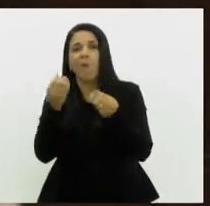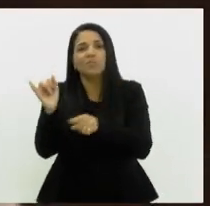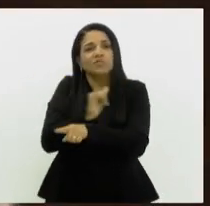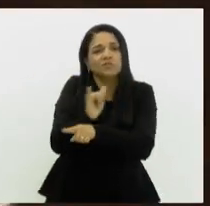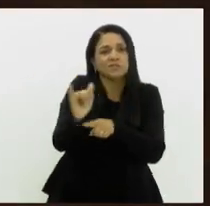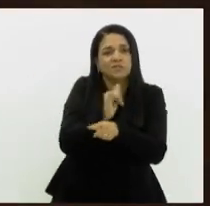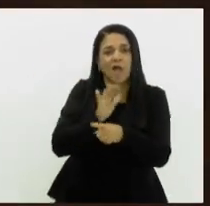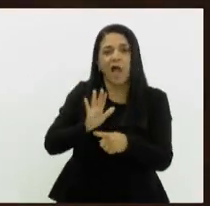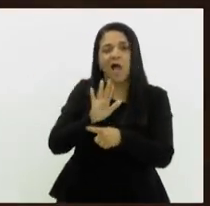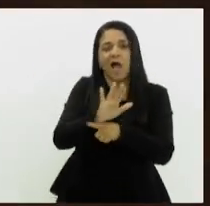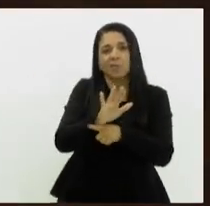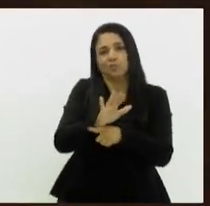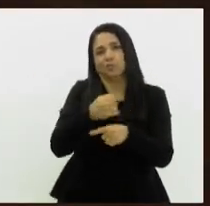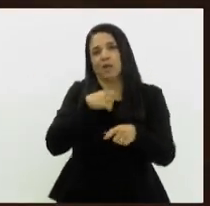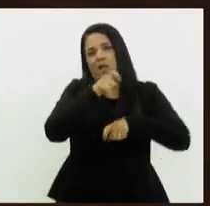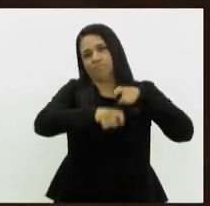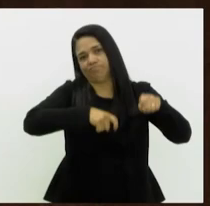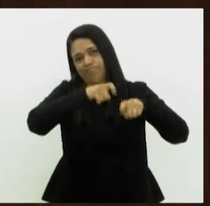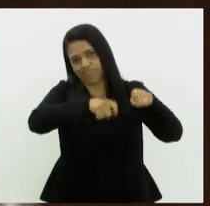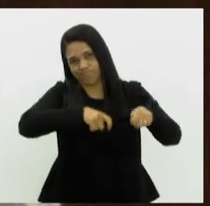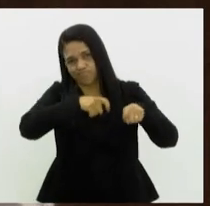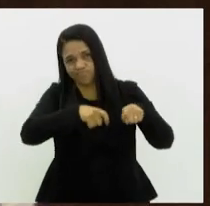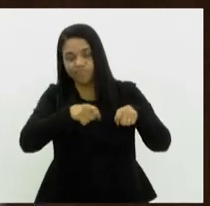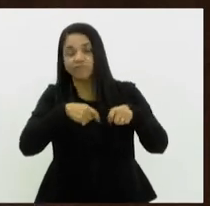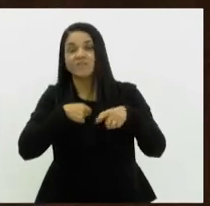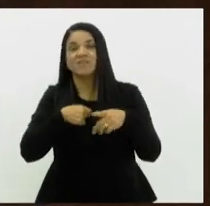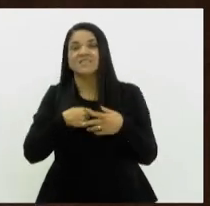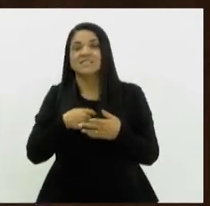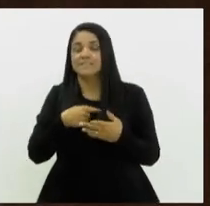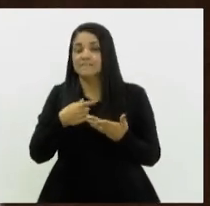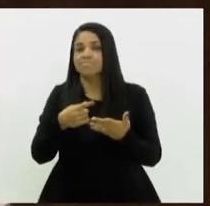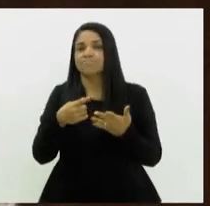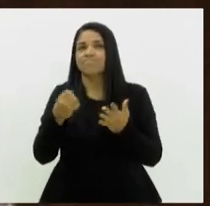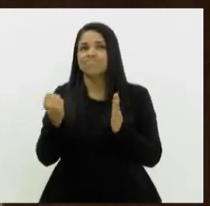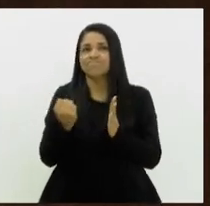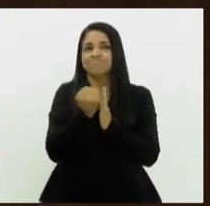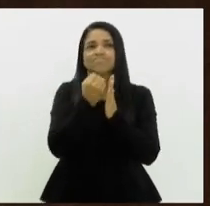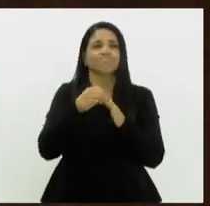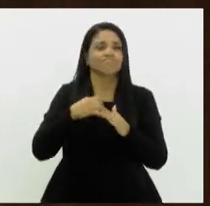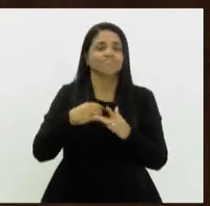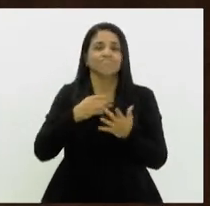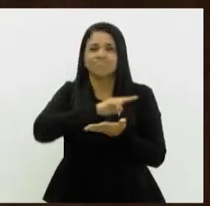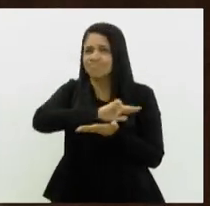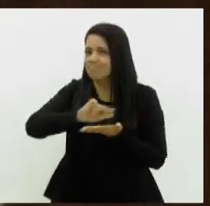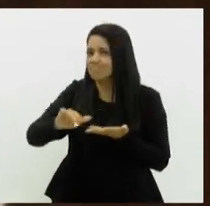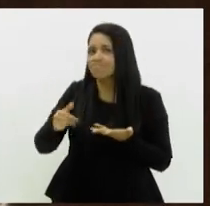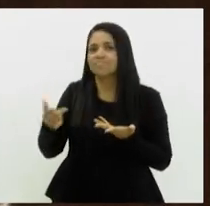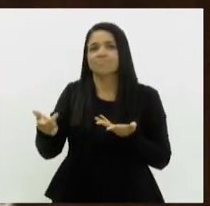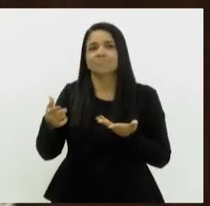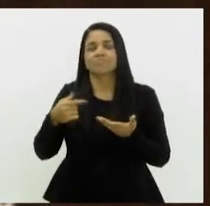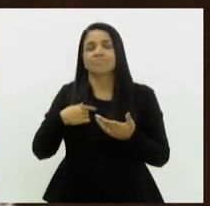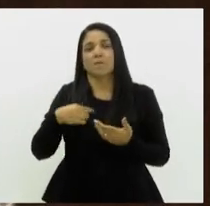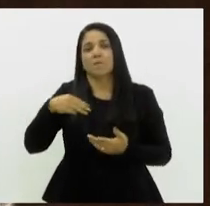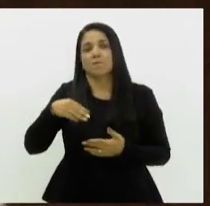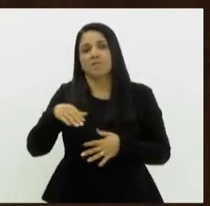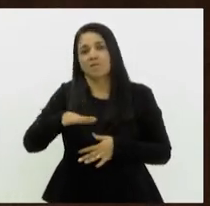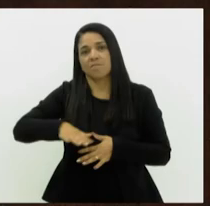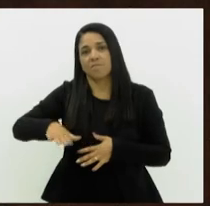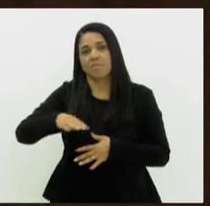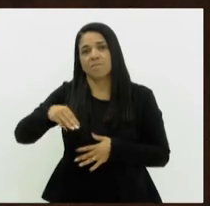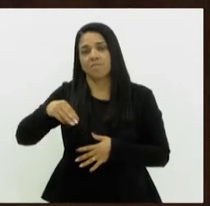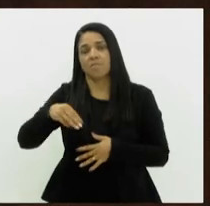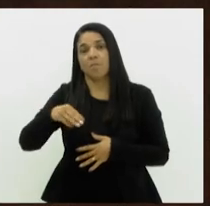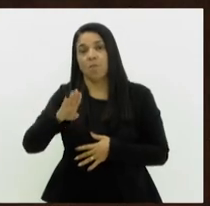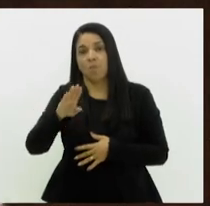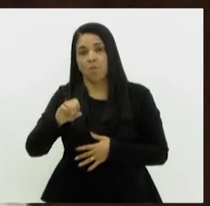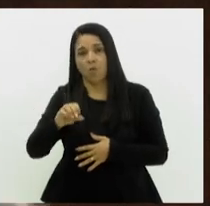de agricultores impactados, um assentamento São José da Boa Morte, mas várias outras localidades,